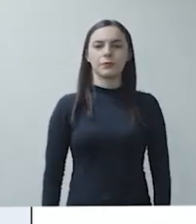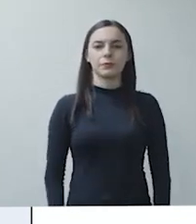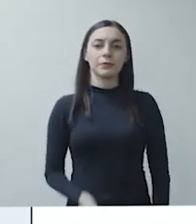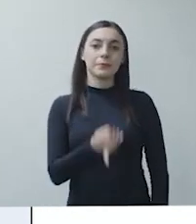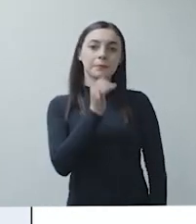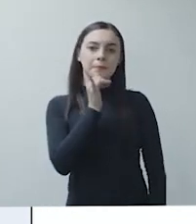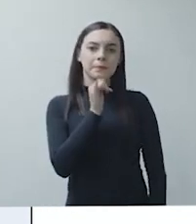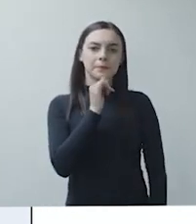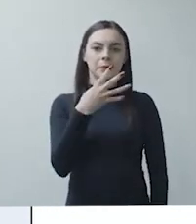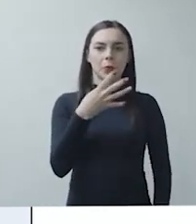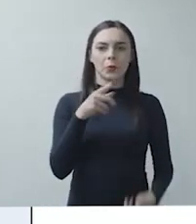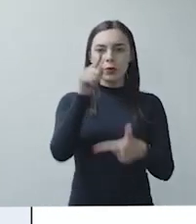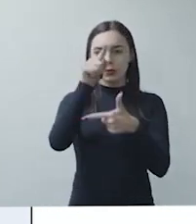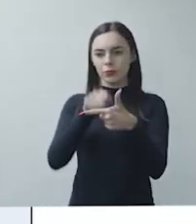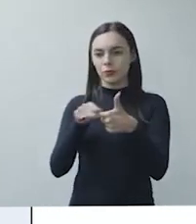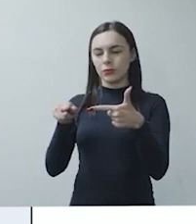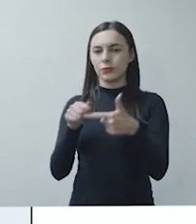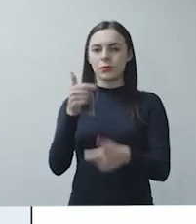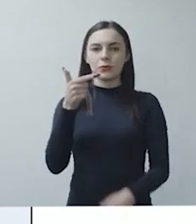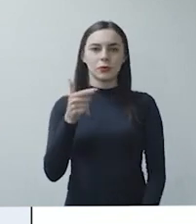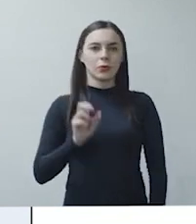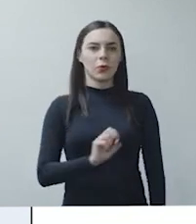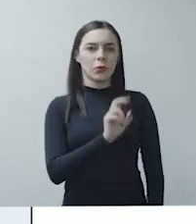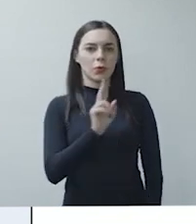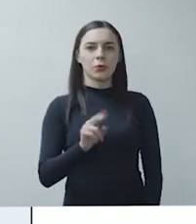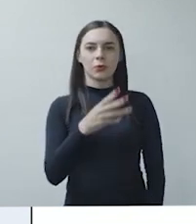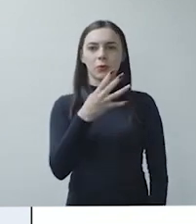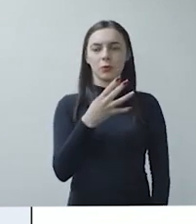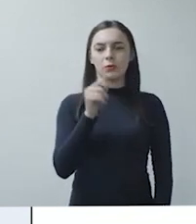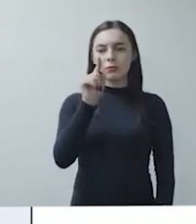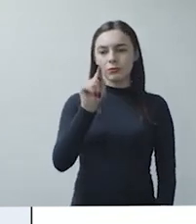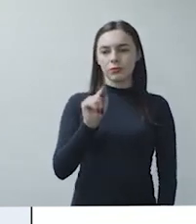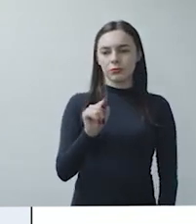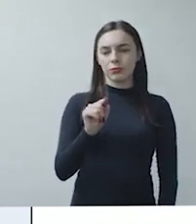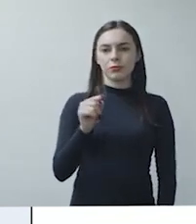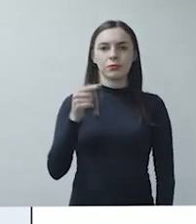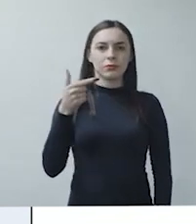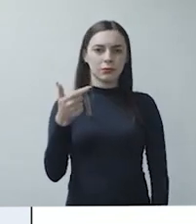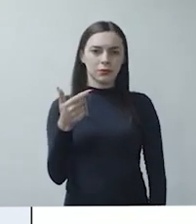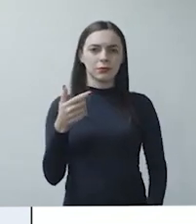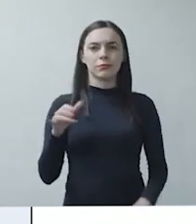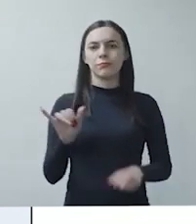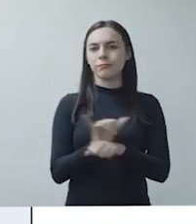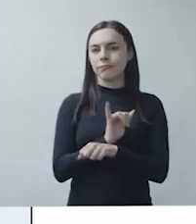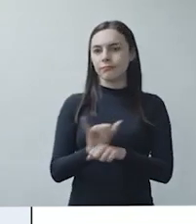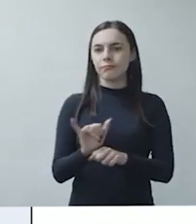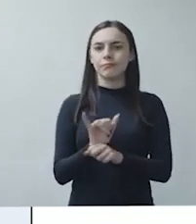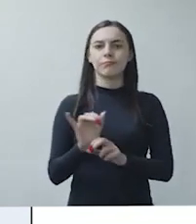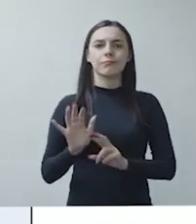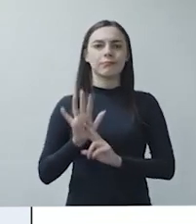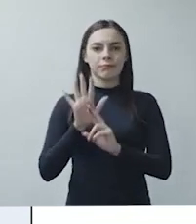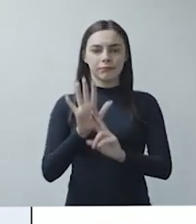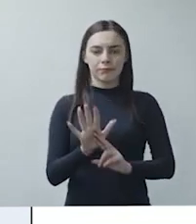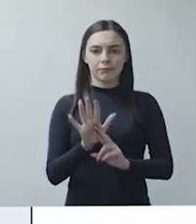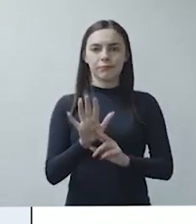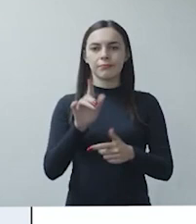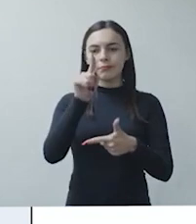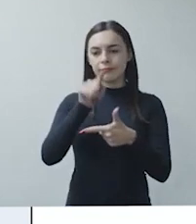4 divididos por 2, ou 4 divididos por 2, que também é uma outra forma de mostrar o símbolo da